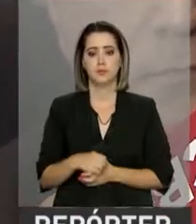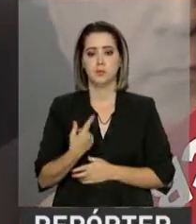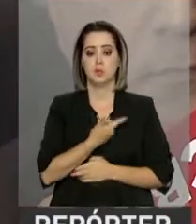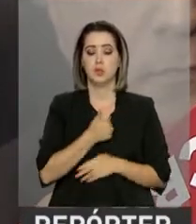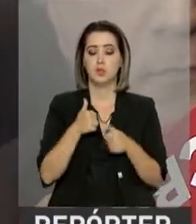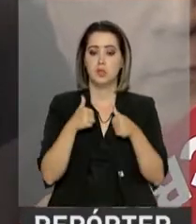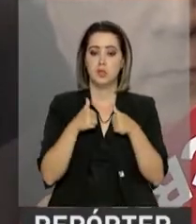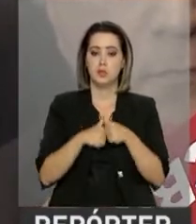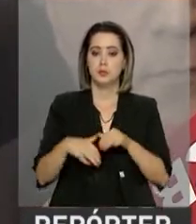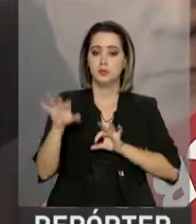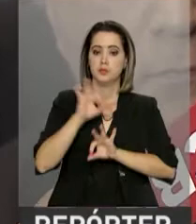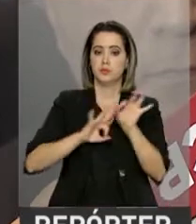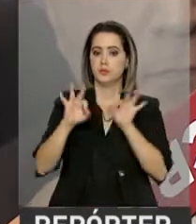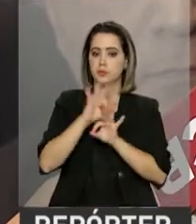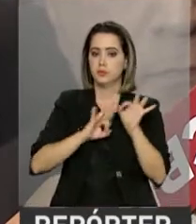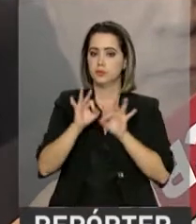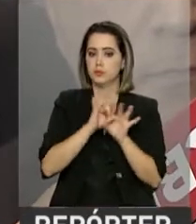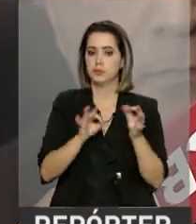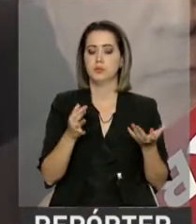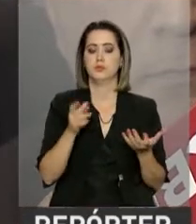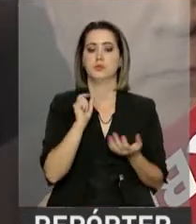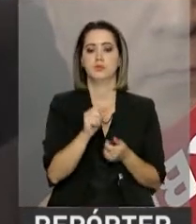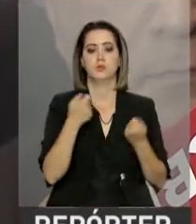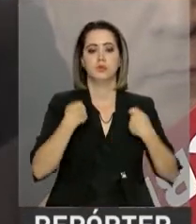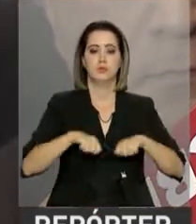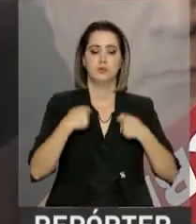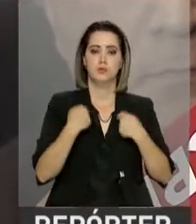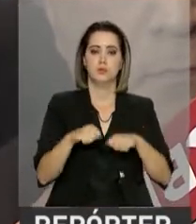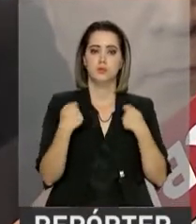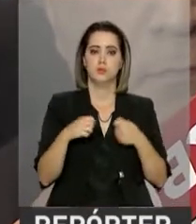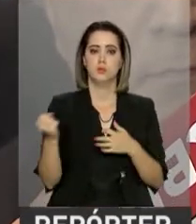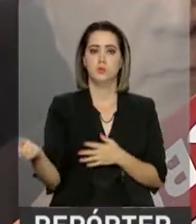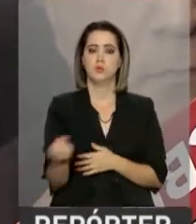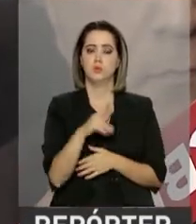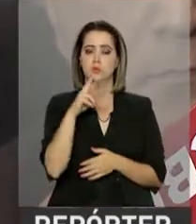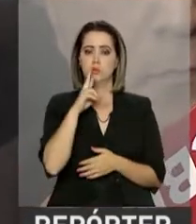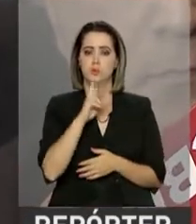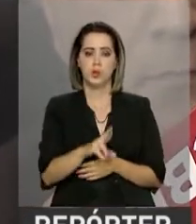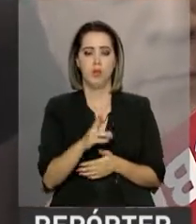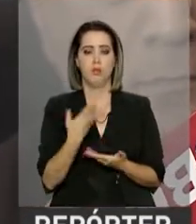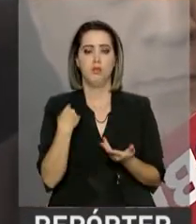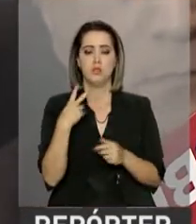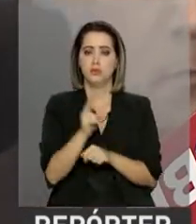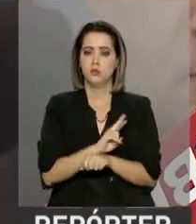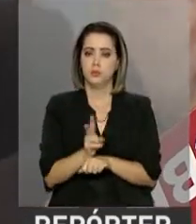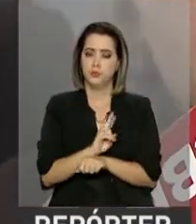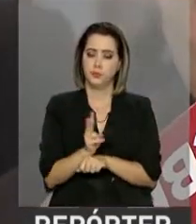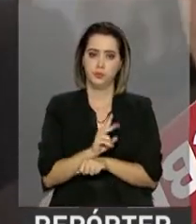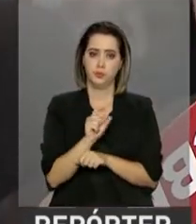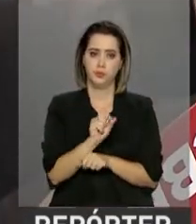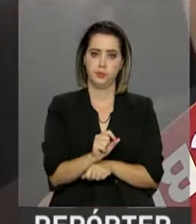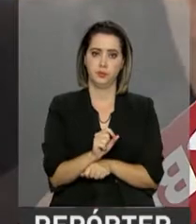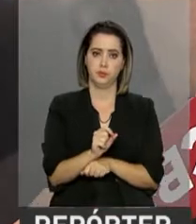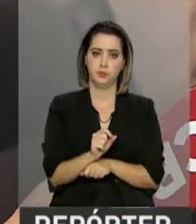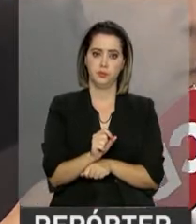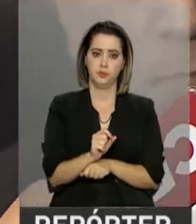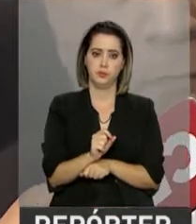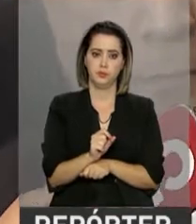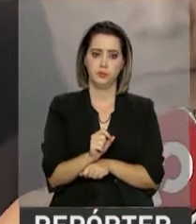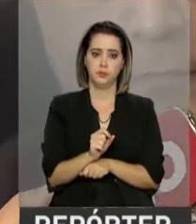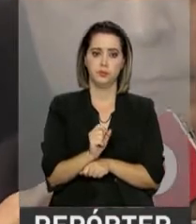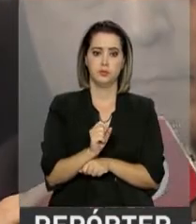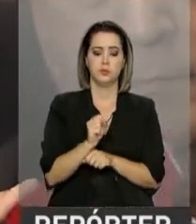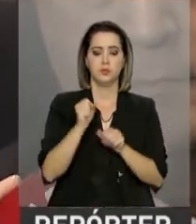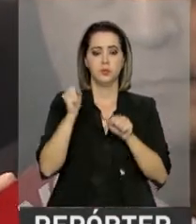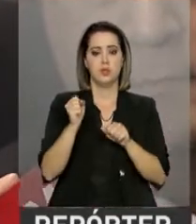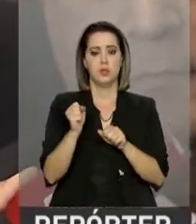estamos nos preparando é para a necessidade por novos resultados de acompanhamento da